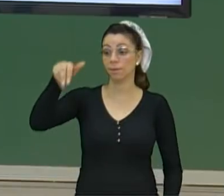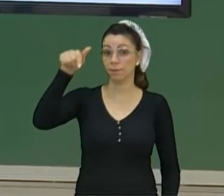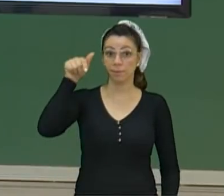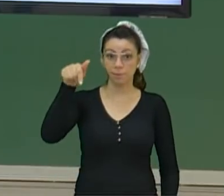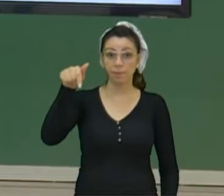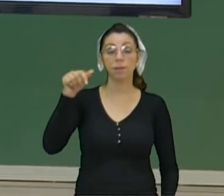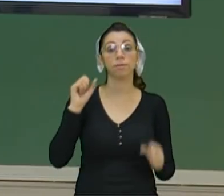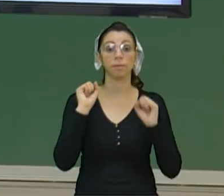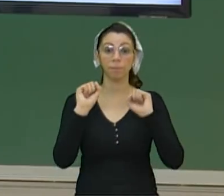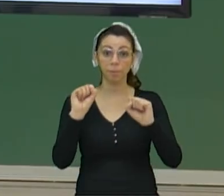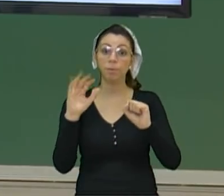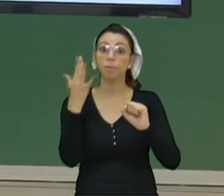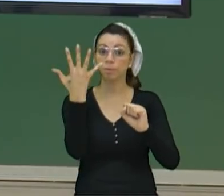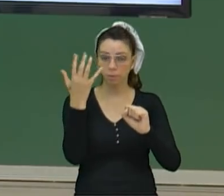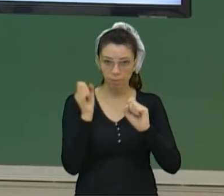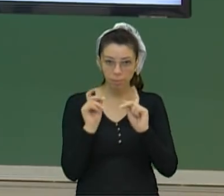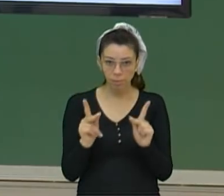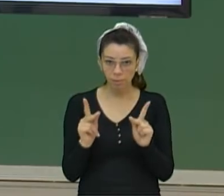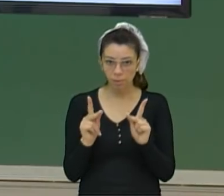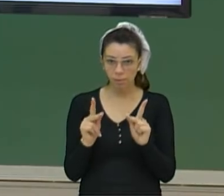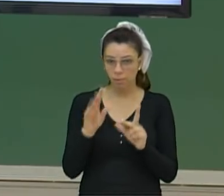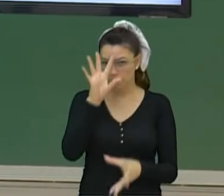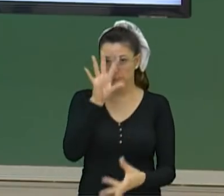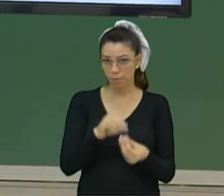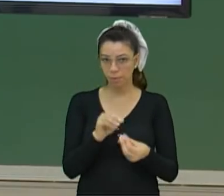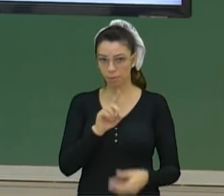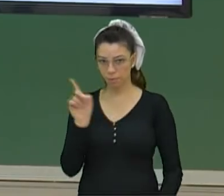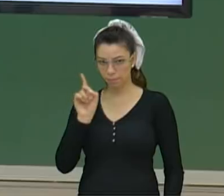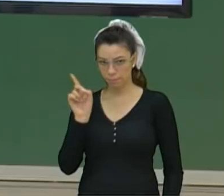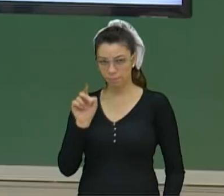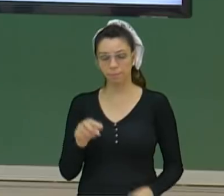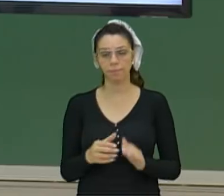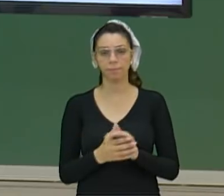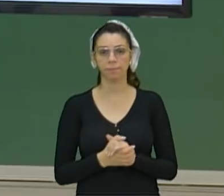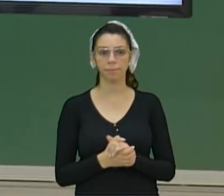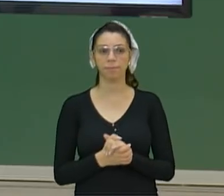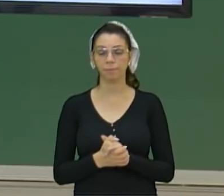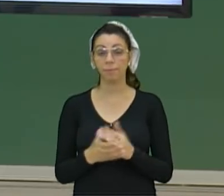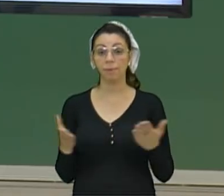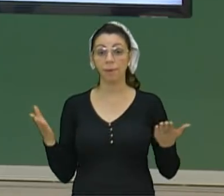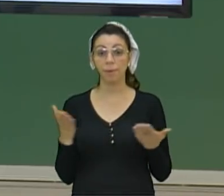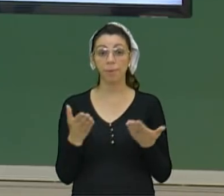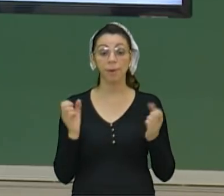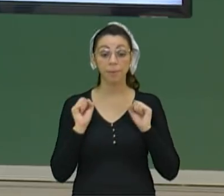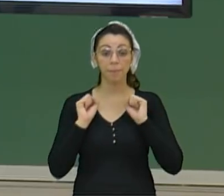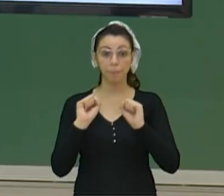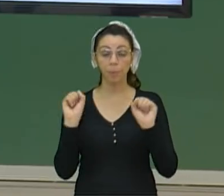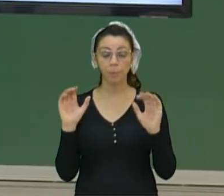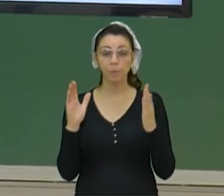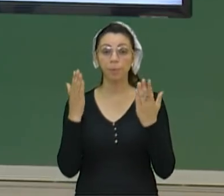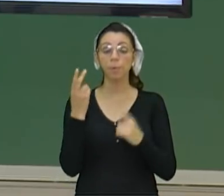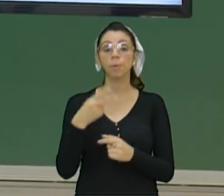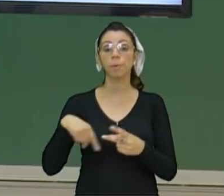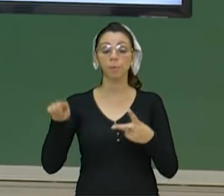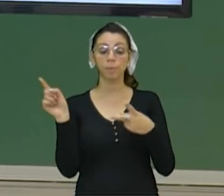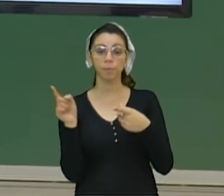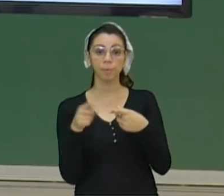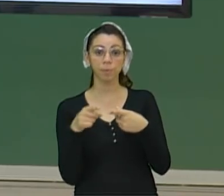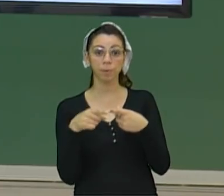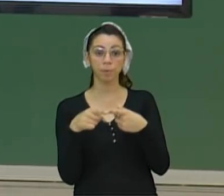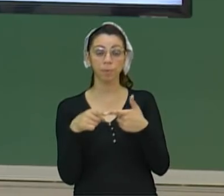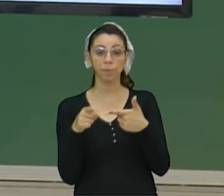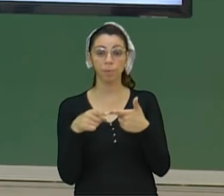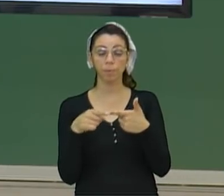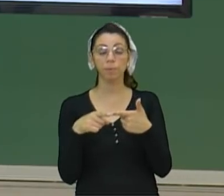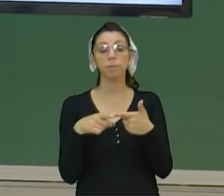tenho. Tá bom? Tudo bem? Deu para entender essa parte? Agora, a probabilidade do segundo ser de ferro.